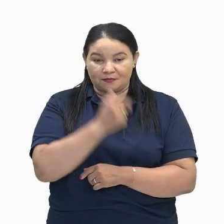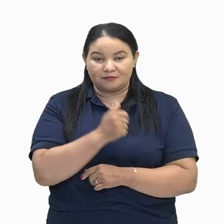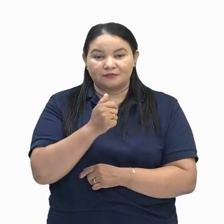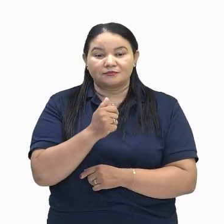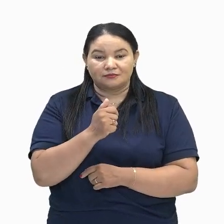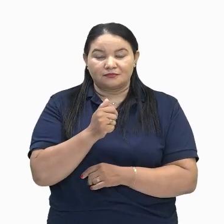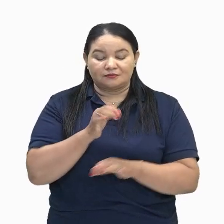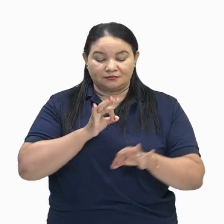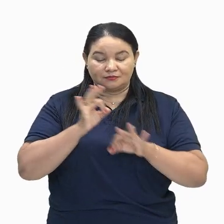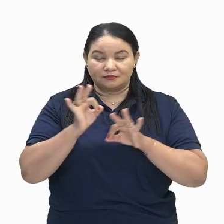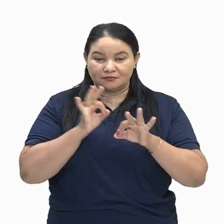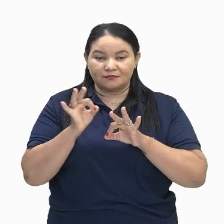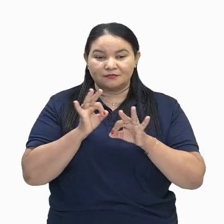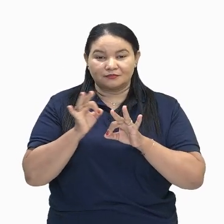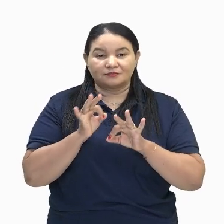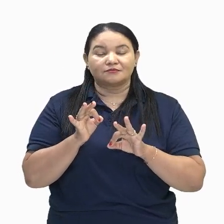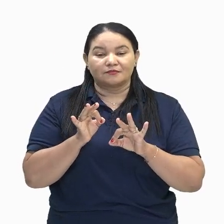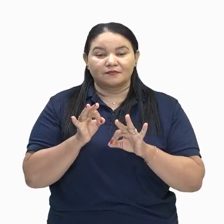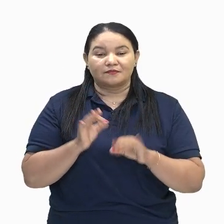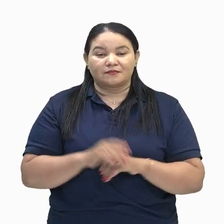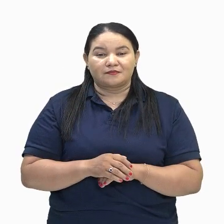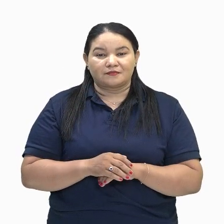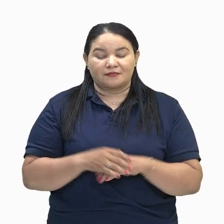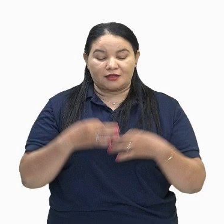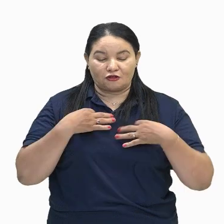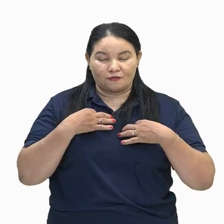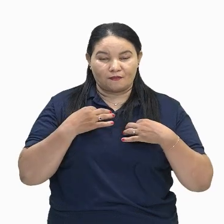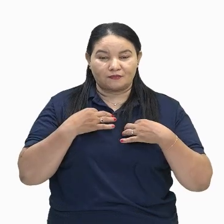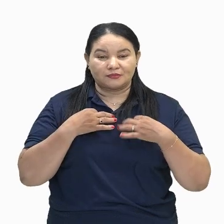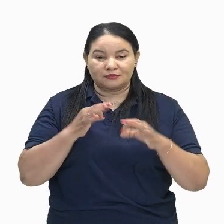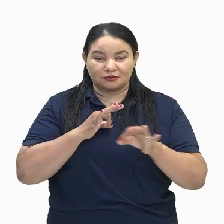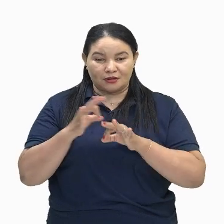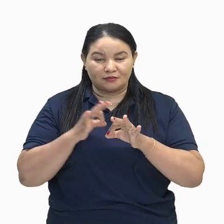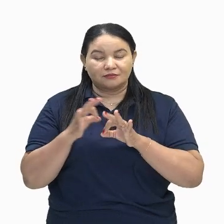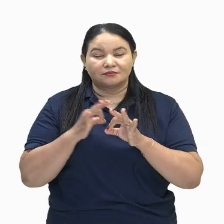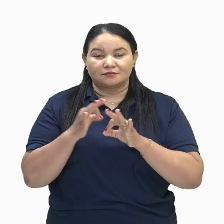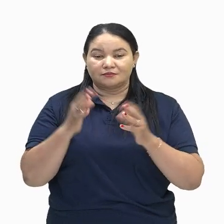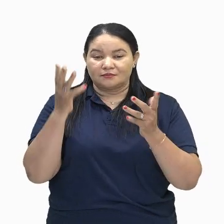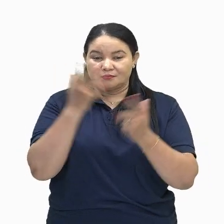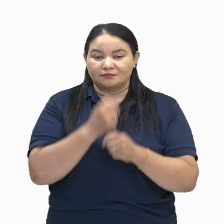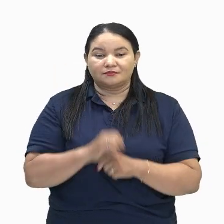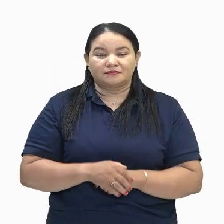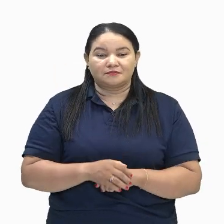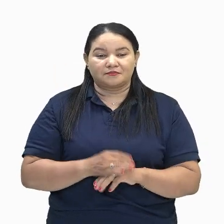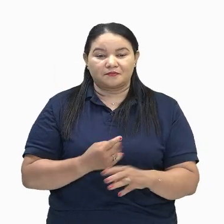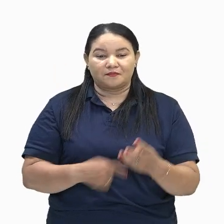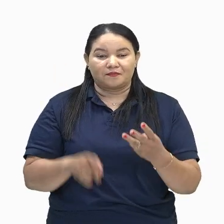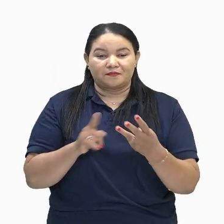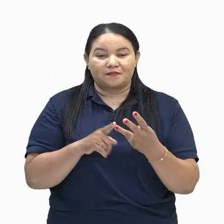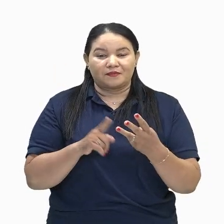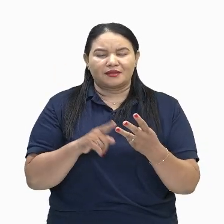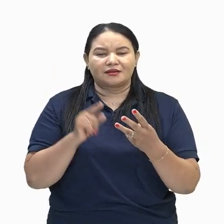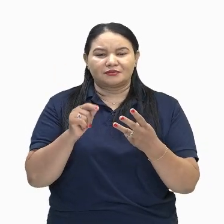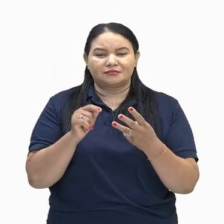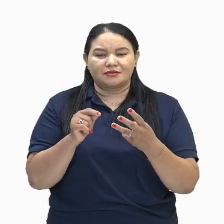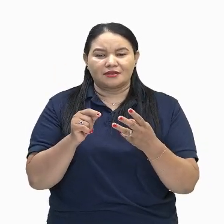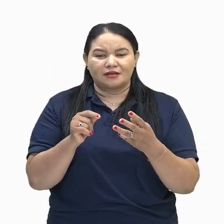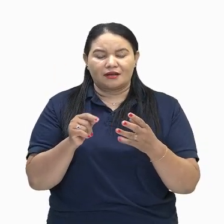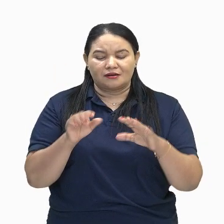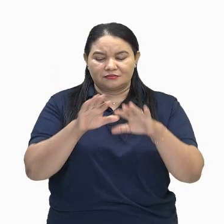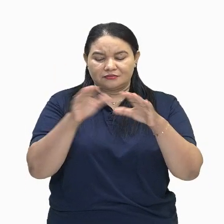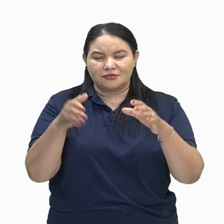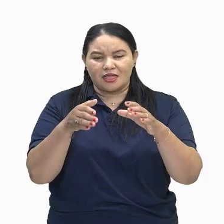seja, uma pessoa elegante, pessoa bem vestida e tudo mais, né? A terceira, ficar debaixo do balaio,